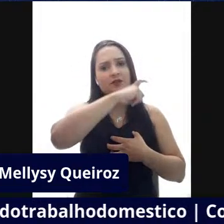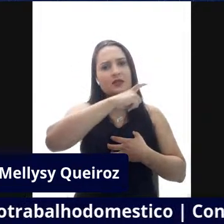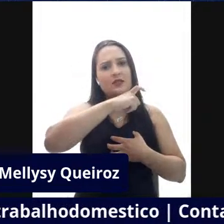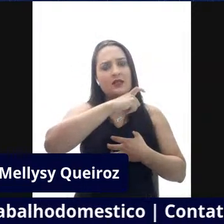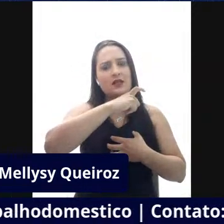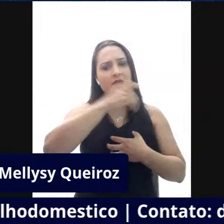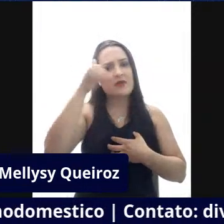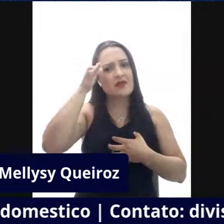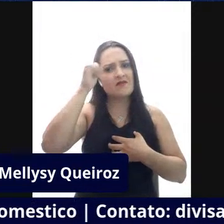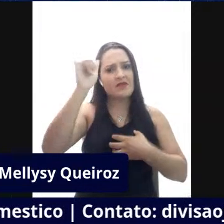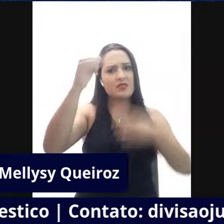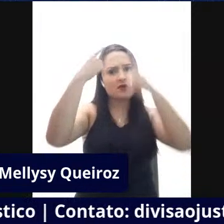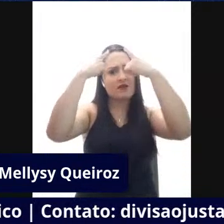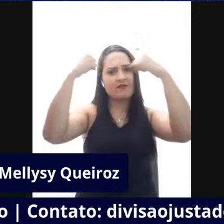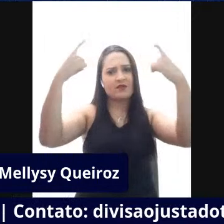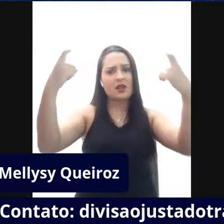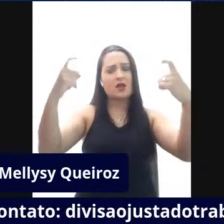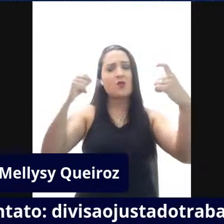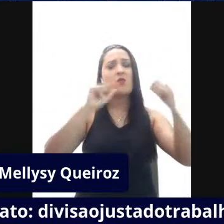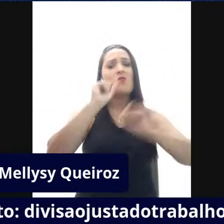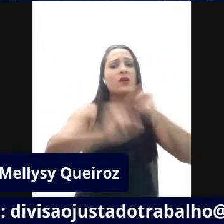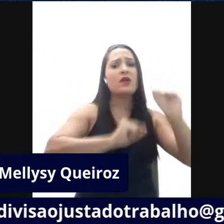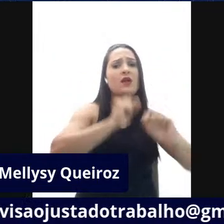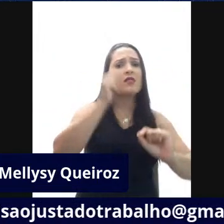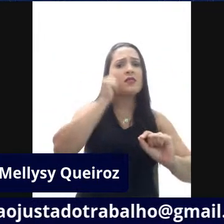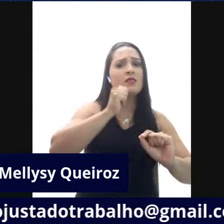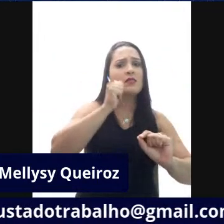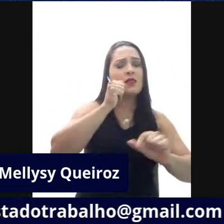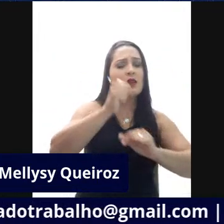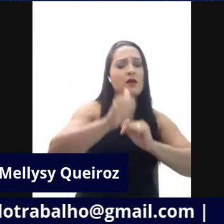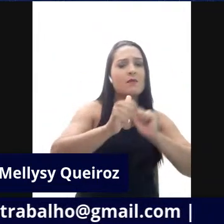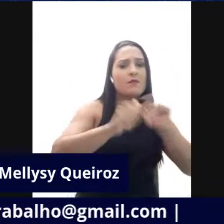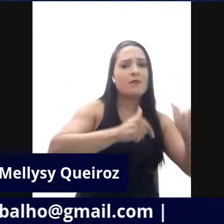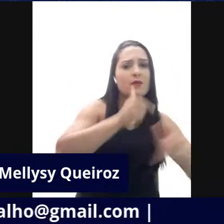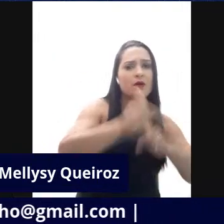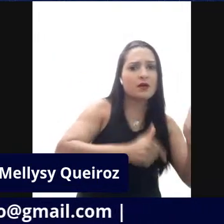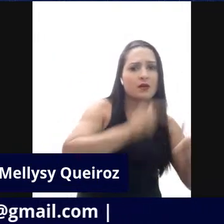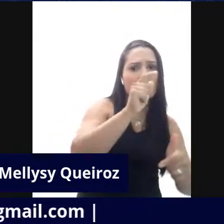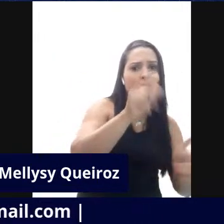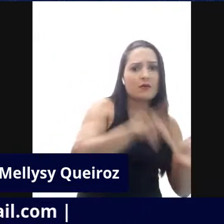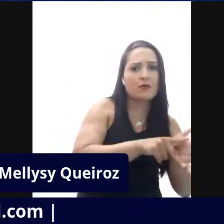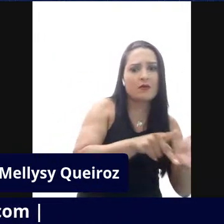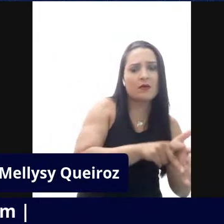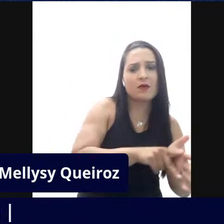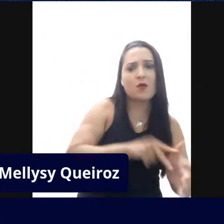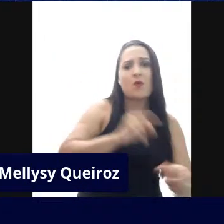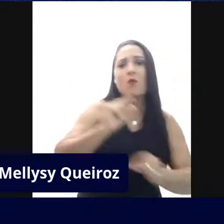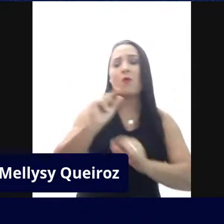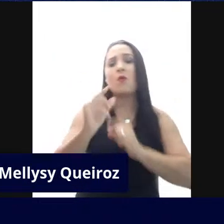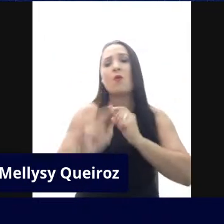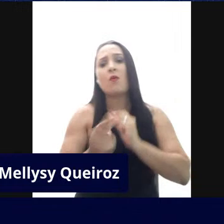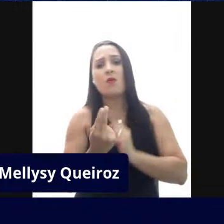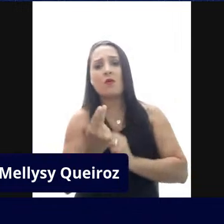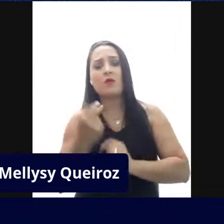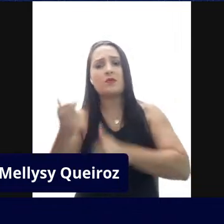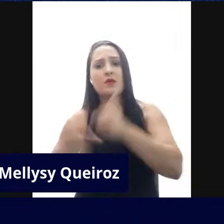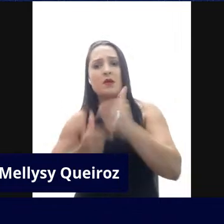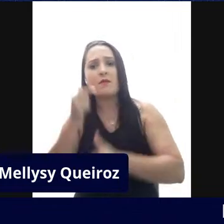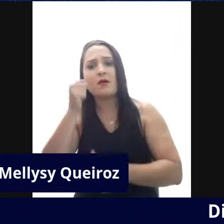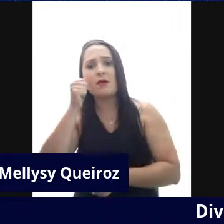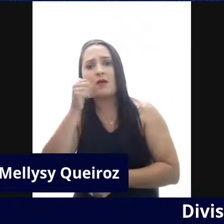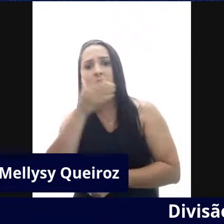homem, o que é trabalho de mulher, é aprendido desde cedo, né? As crianças aprendem desde cedo aquilo que eles devem